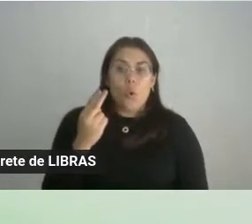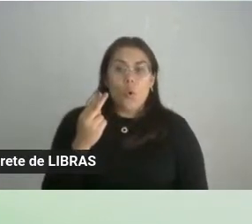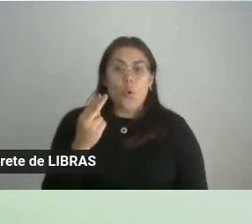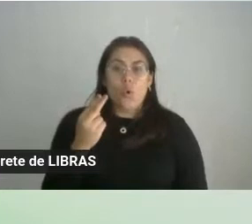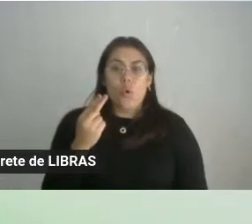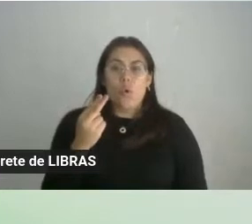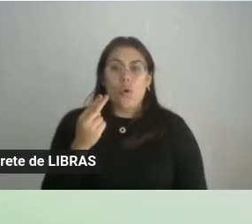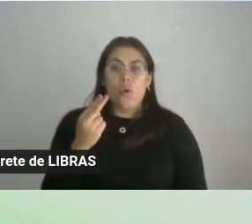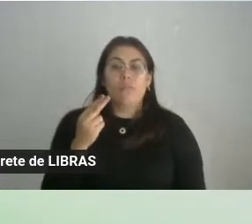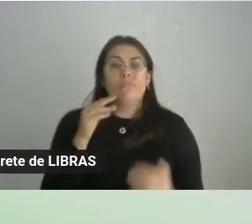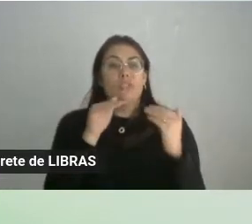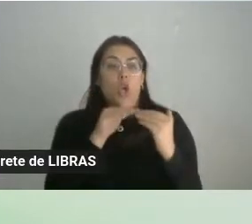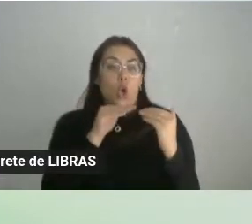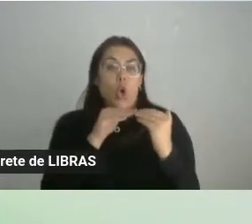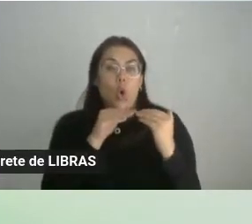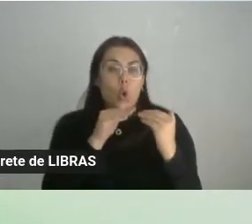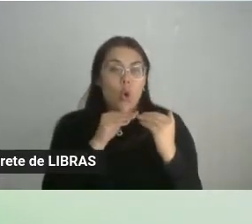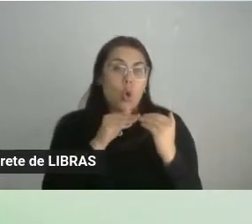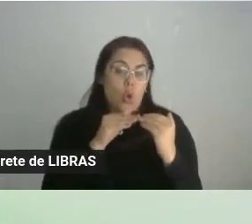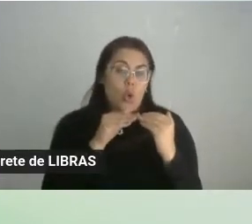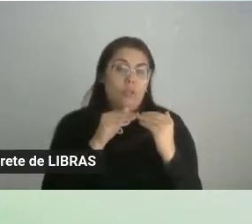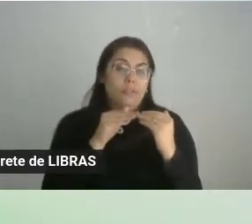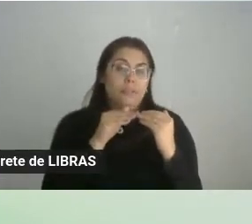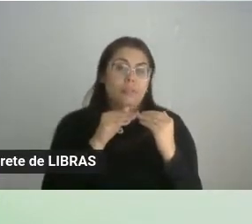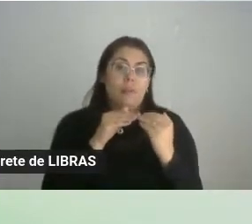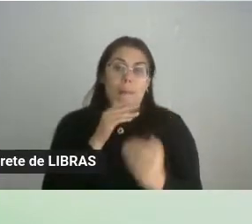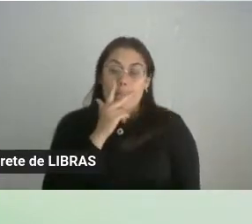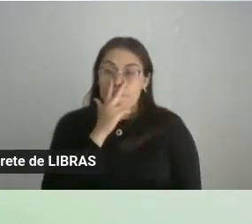ele concordasse com aquilo que foi dito pelo aluno, ele está, de certa